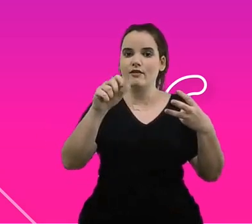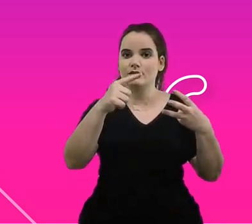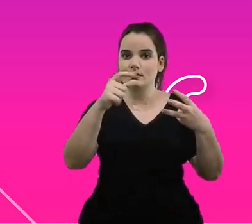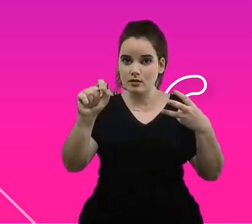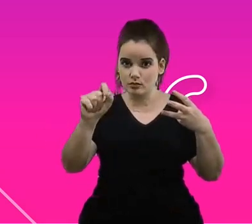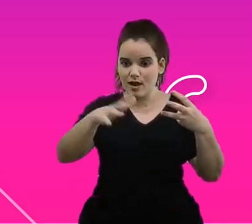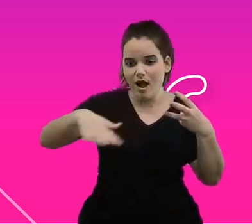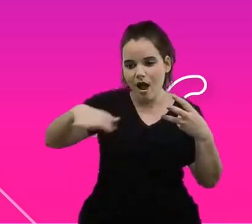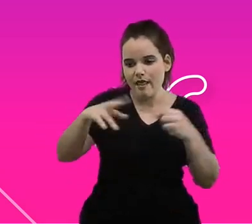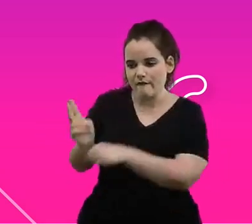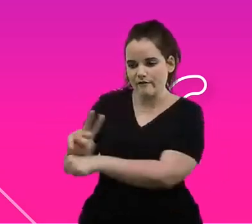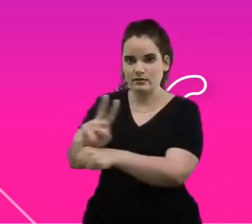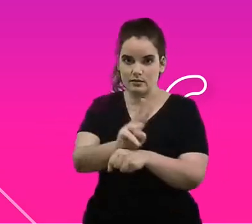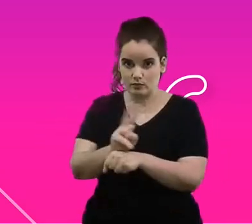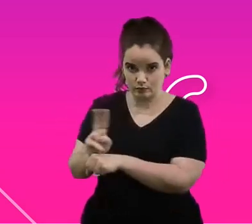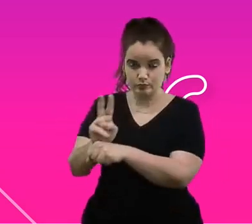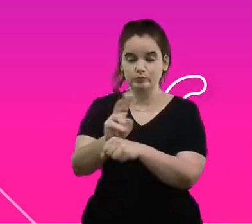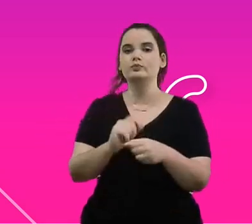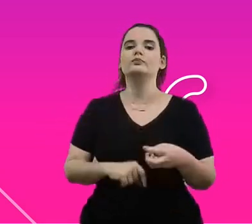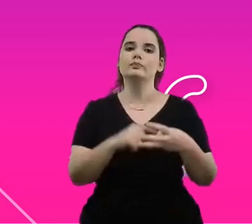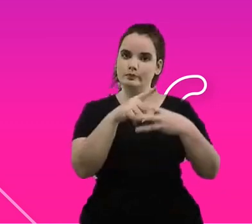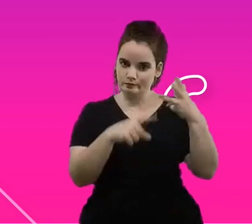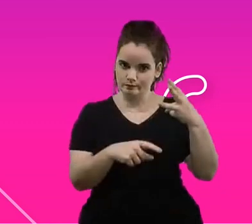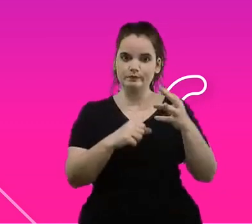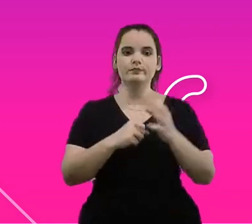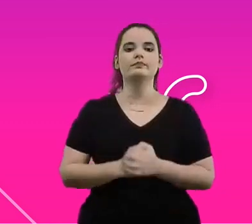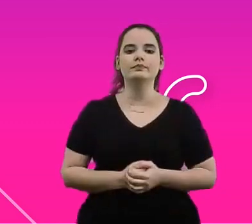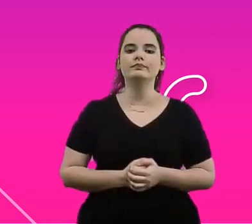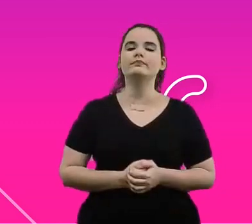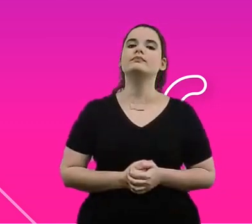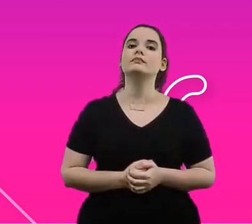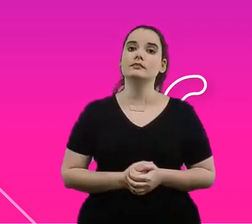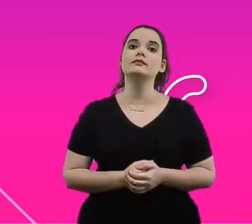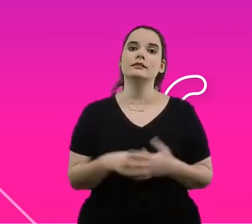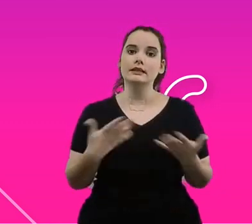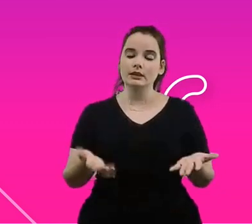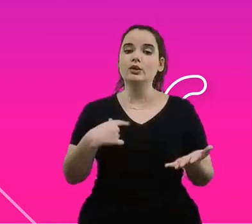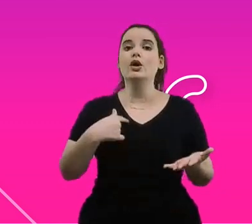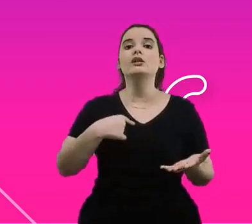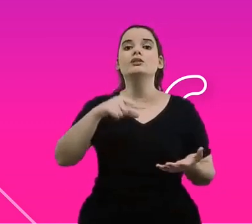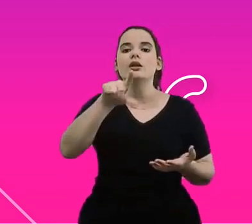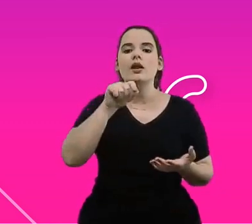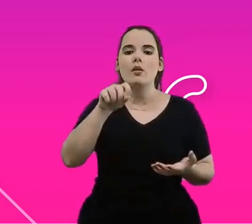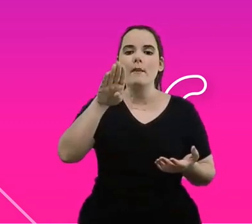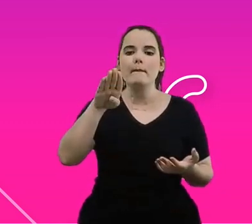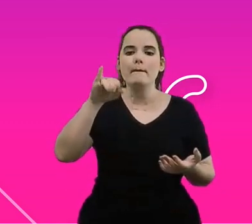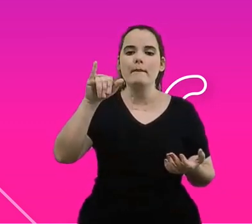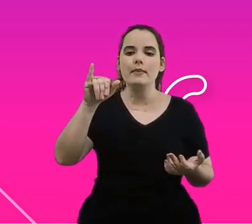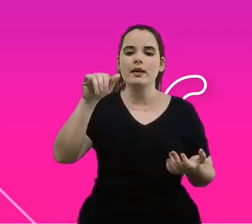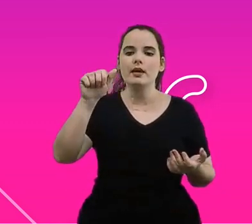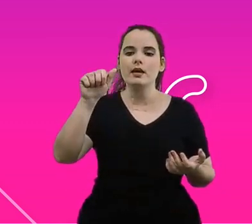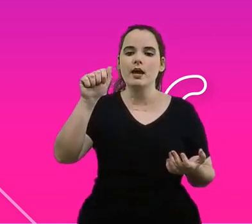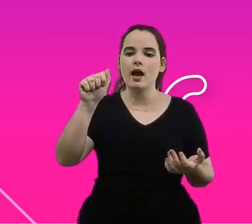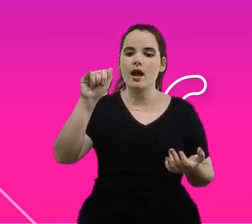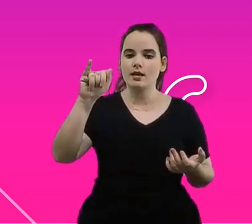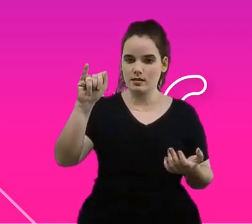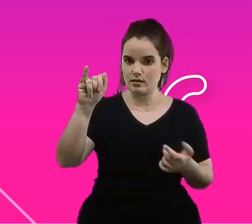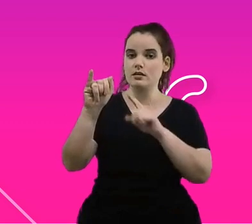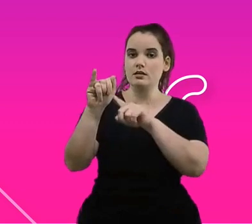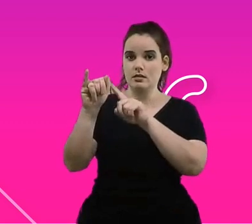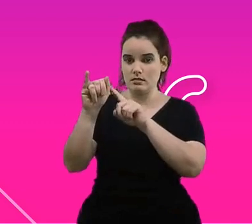nisso criamos o painel de visualização, escolhemos o BI como ferramenta, e usamos uma base de dados integrada,